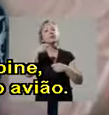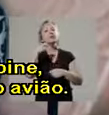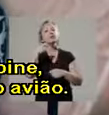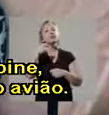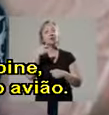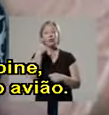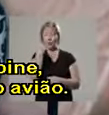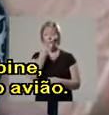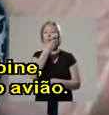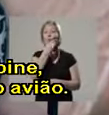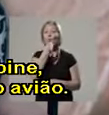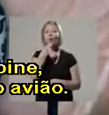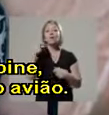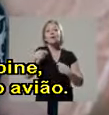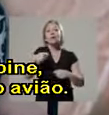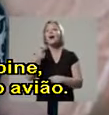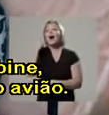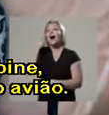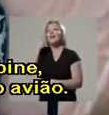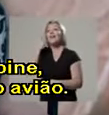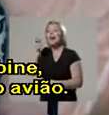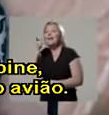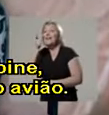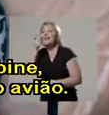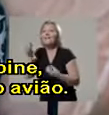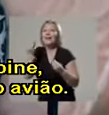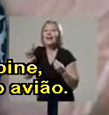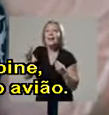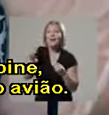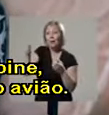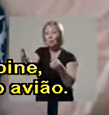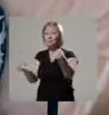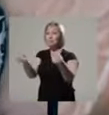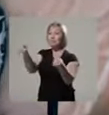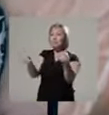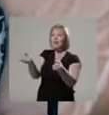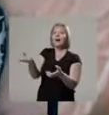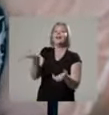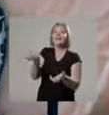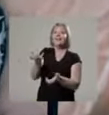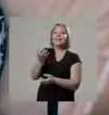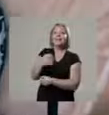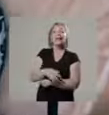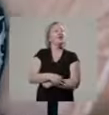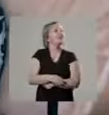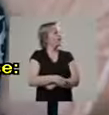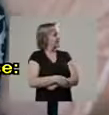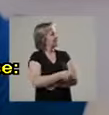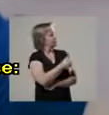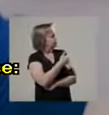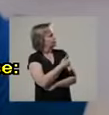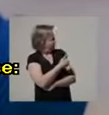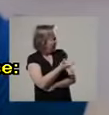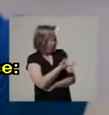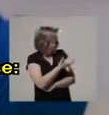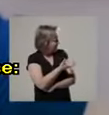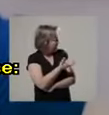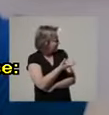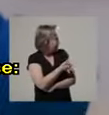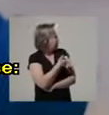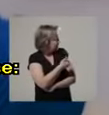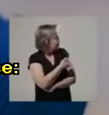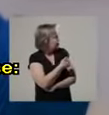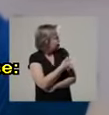ele quer ver a cabine, né? Se podia ver a cabine do avião. Aí o